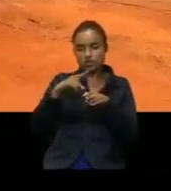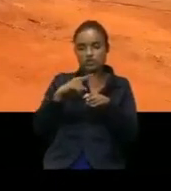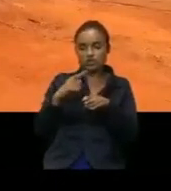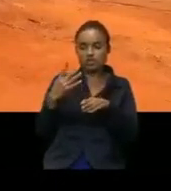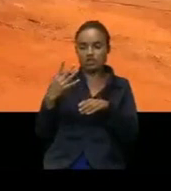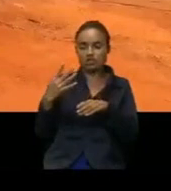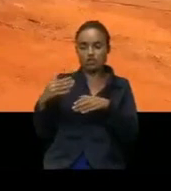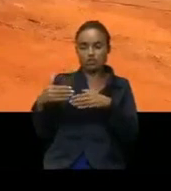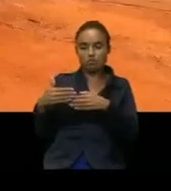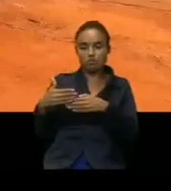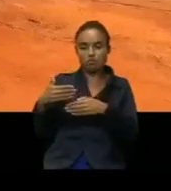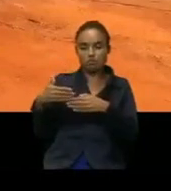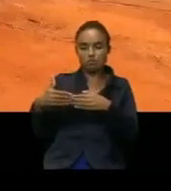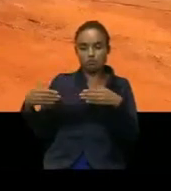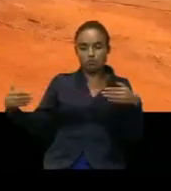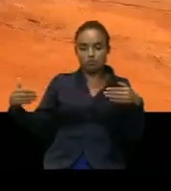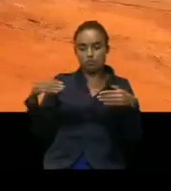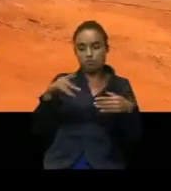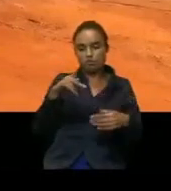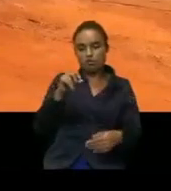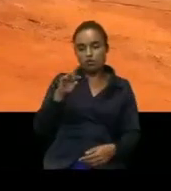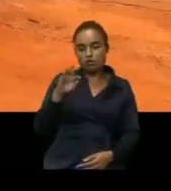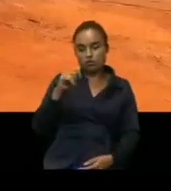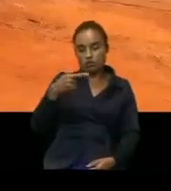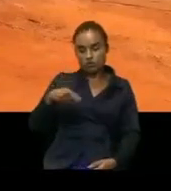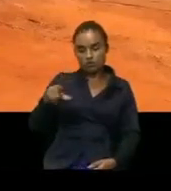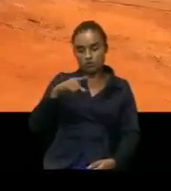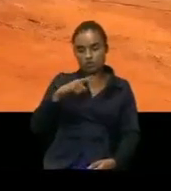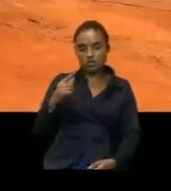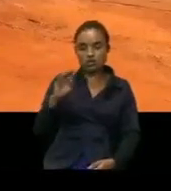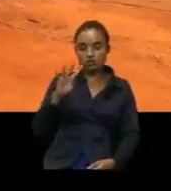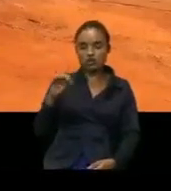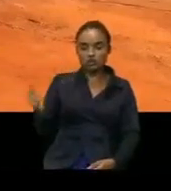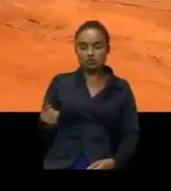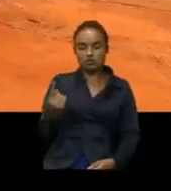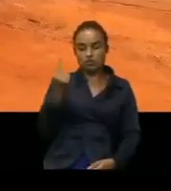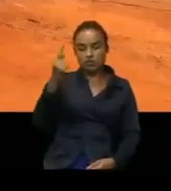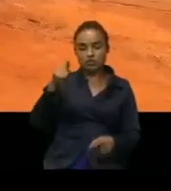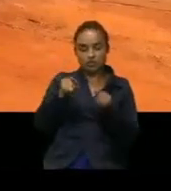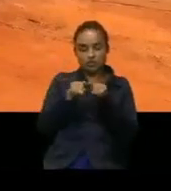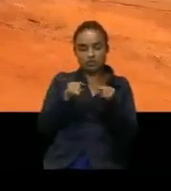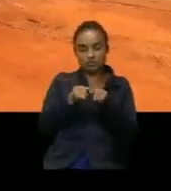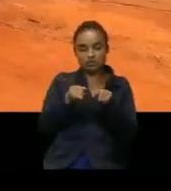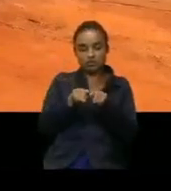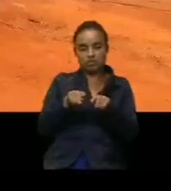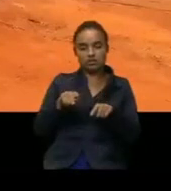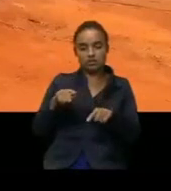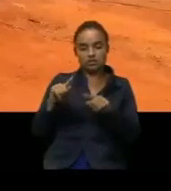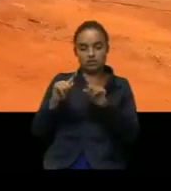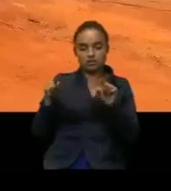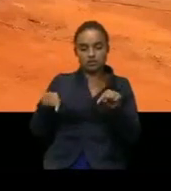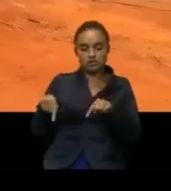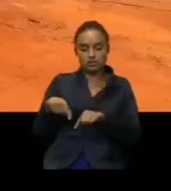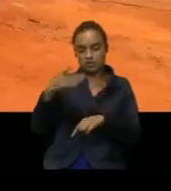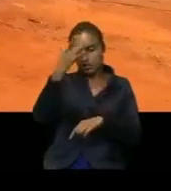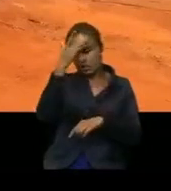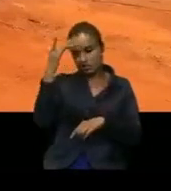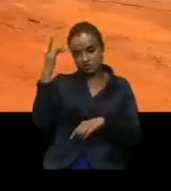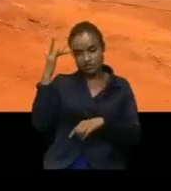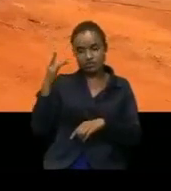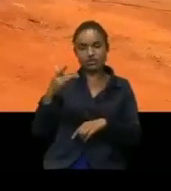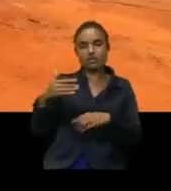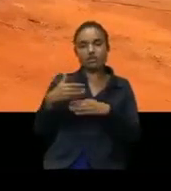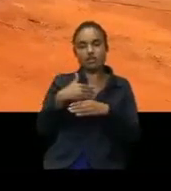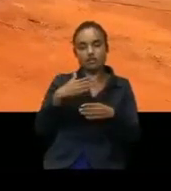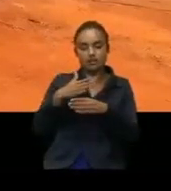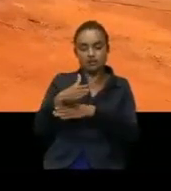4 metros. A gente tem uma guarita, onde está tendo aquela escadinha ali, é uma guarita para recepção de visitantes, né? E até para controle de quem